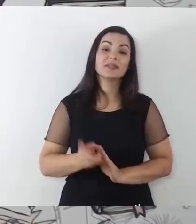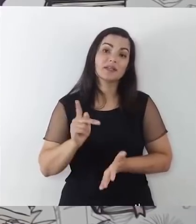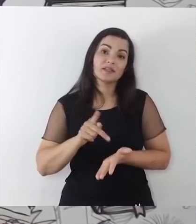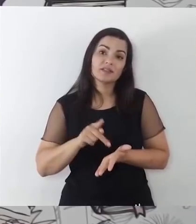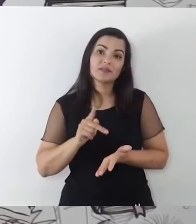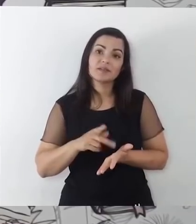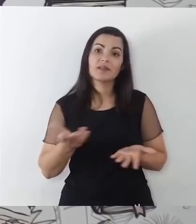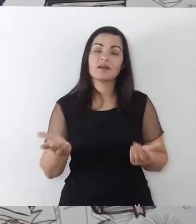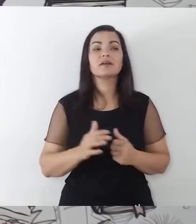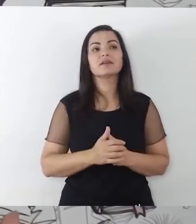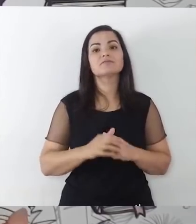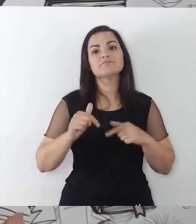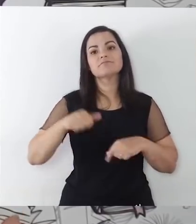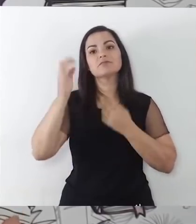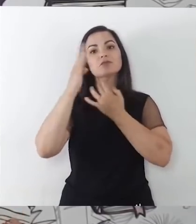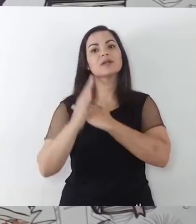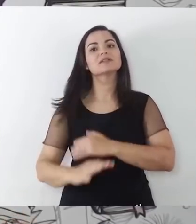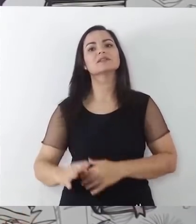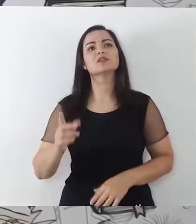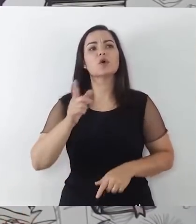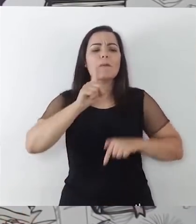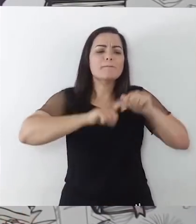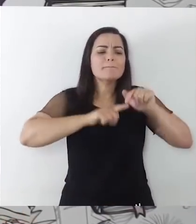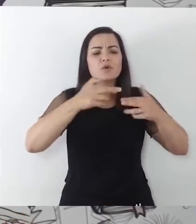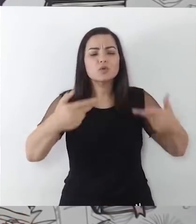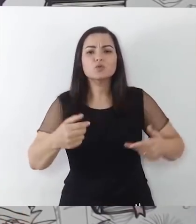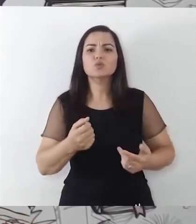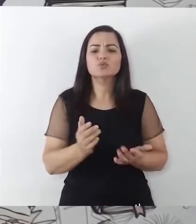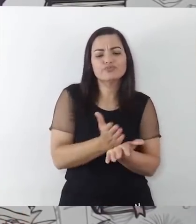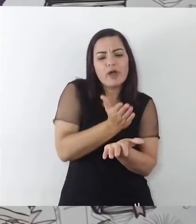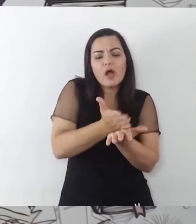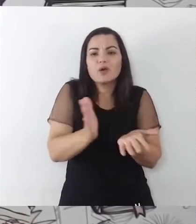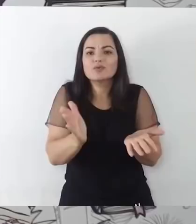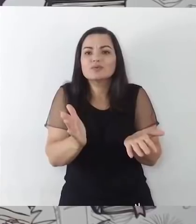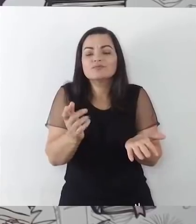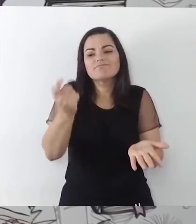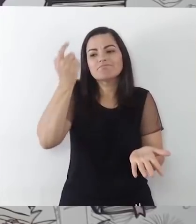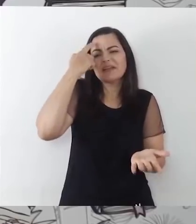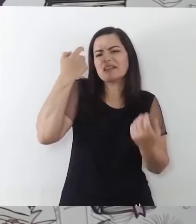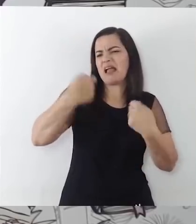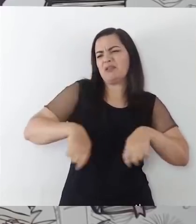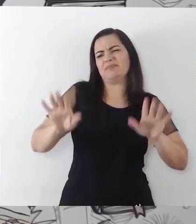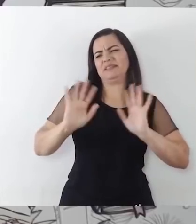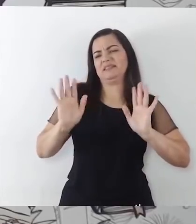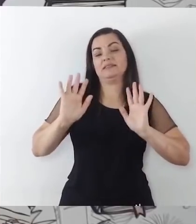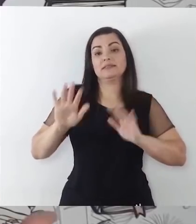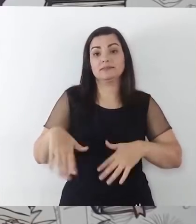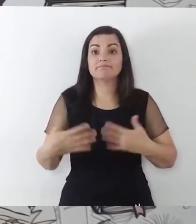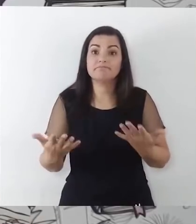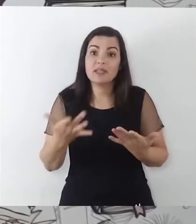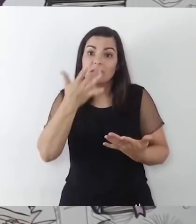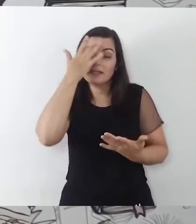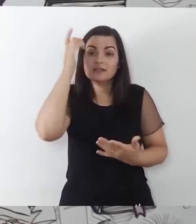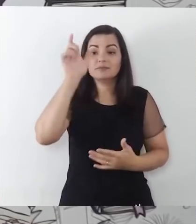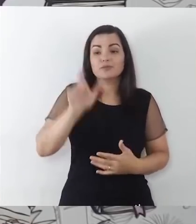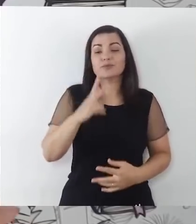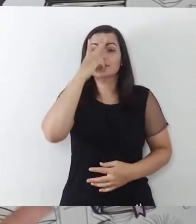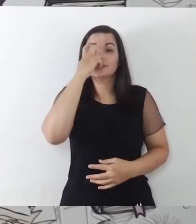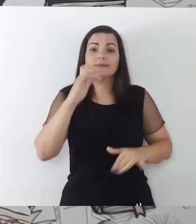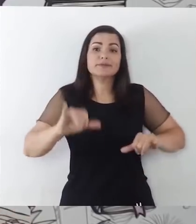da genitora que a criança, além de se nutrir nos primeiros meses de vida, ela adquire